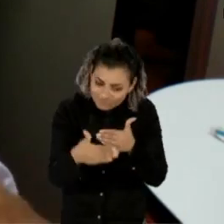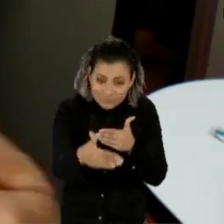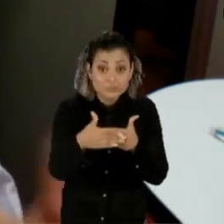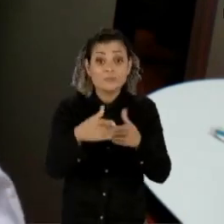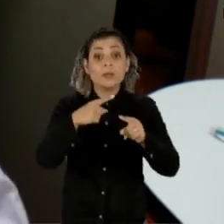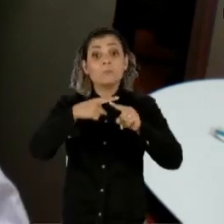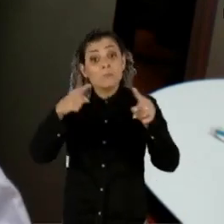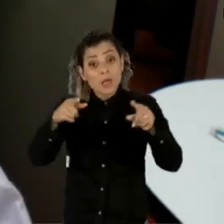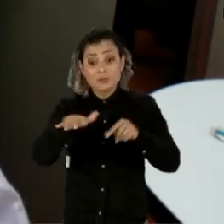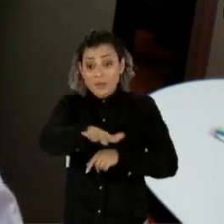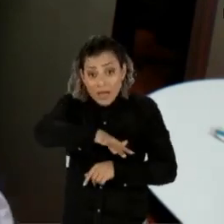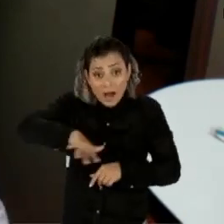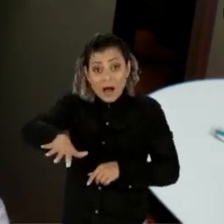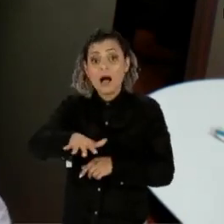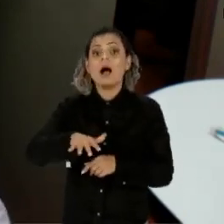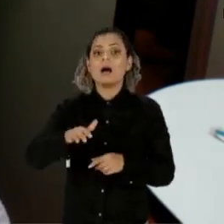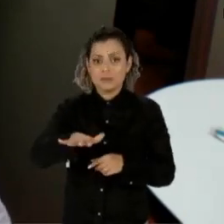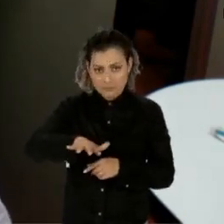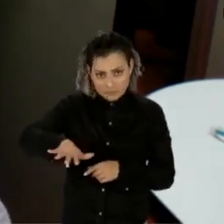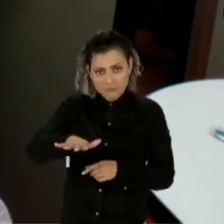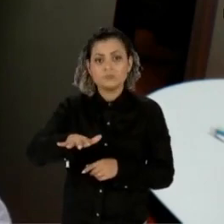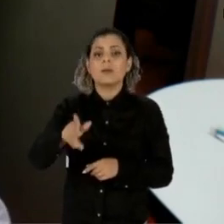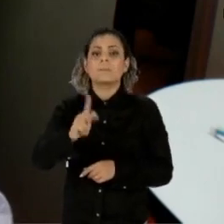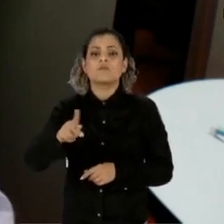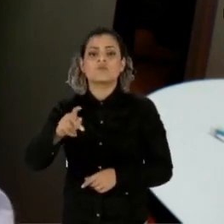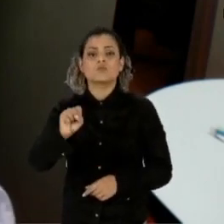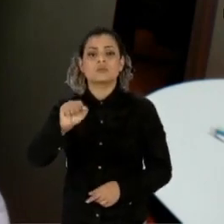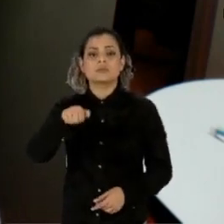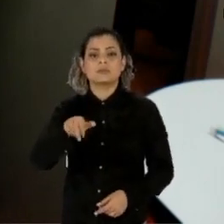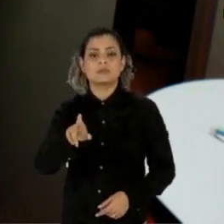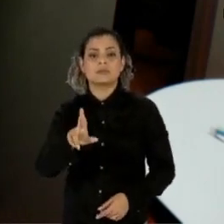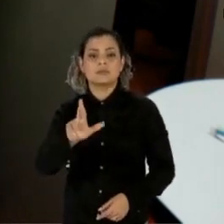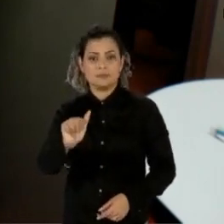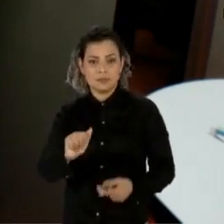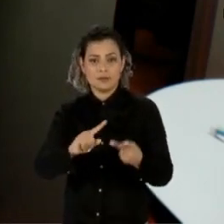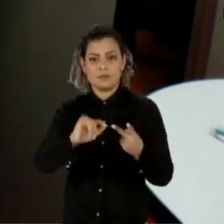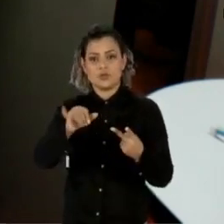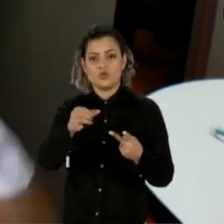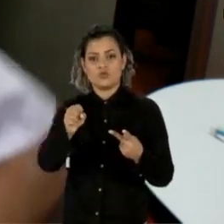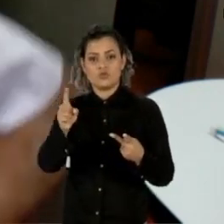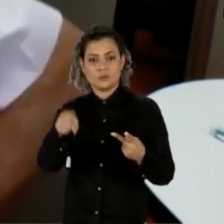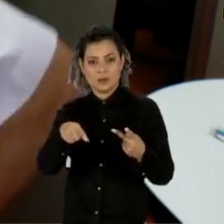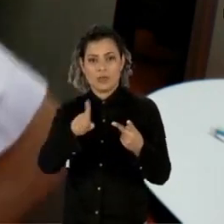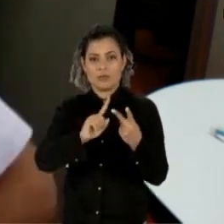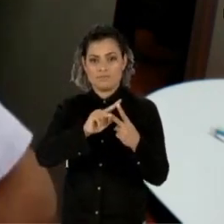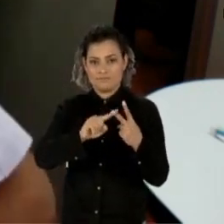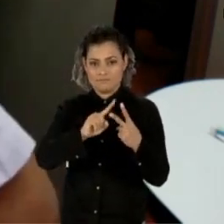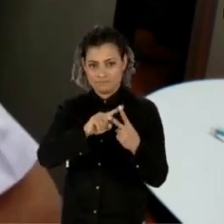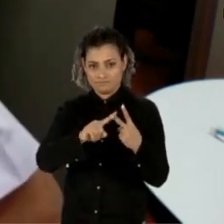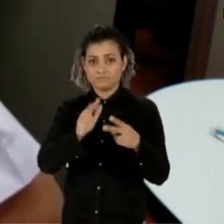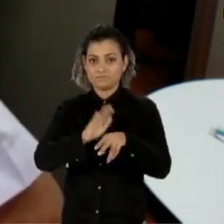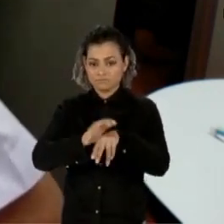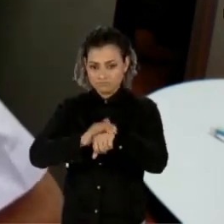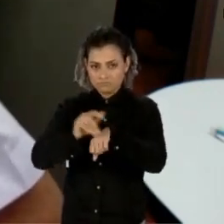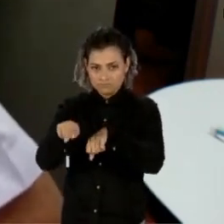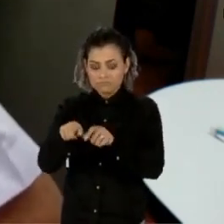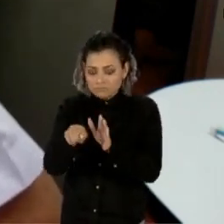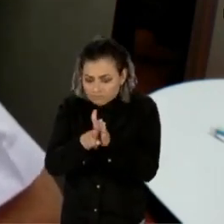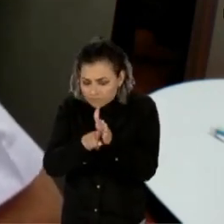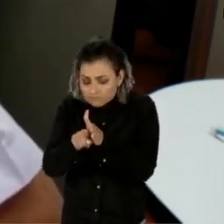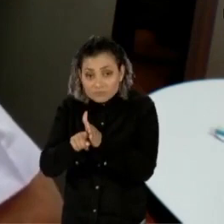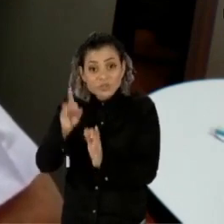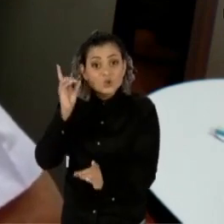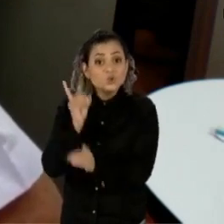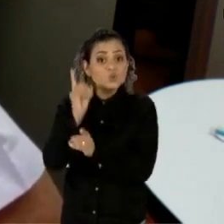pessoal da área de informática cunha professora santa que está no trabalho professor josé martinho de dume eles verificaram que esse parasita se